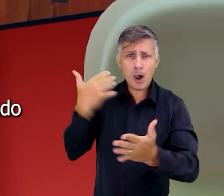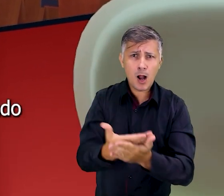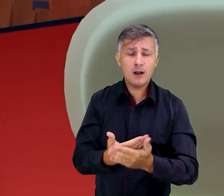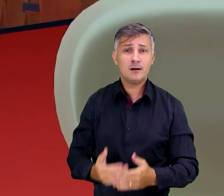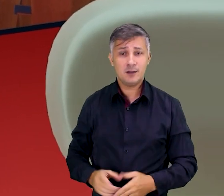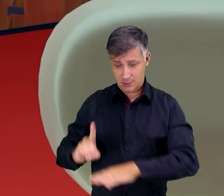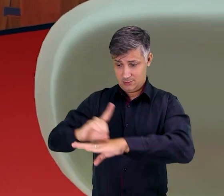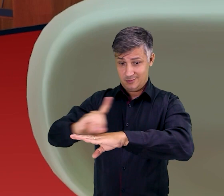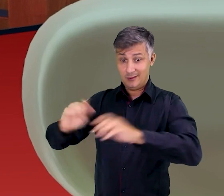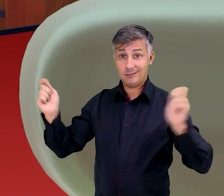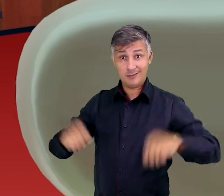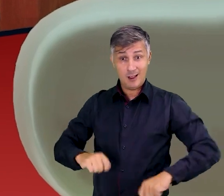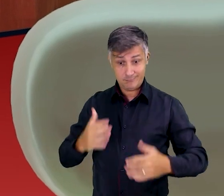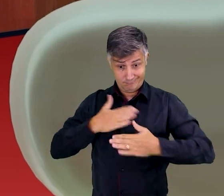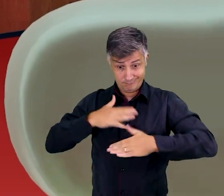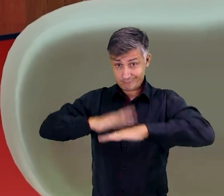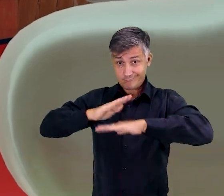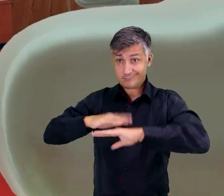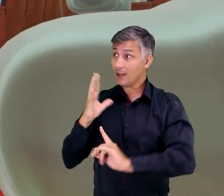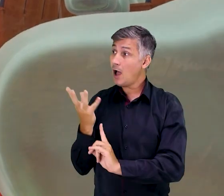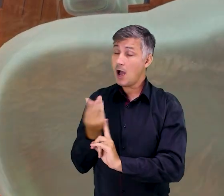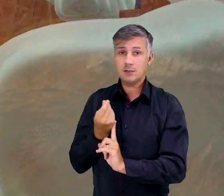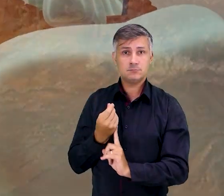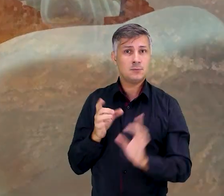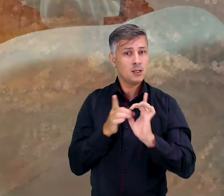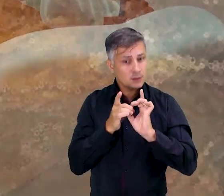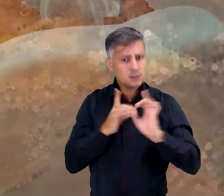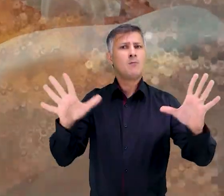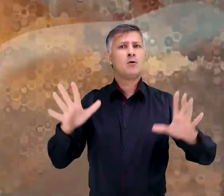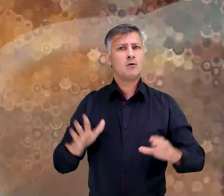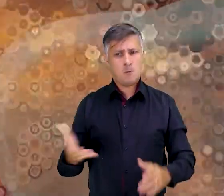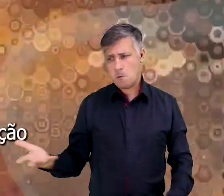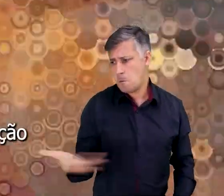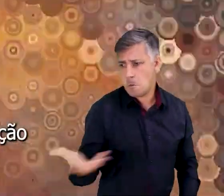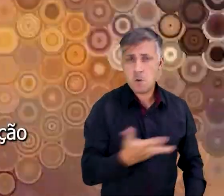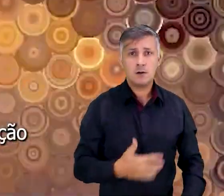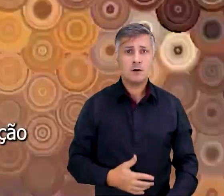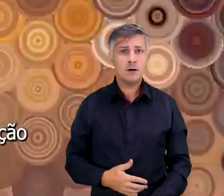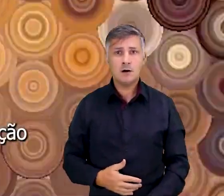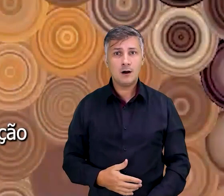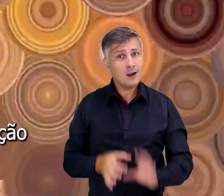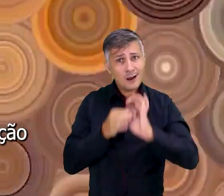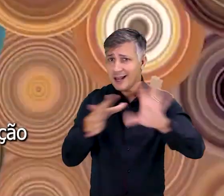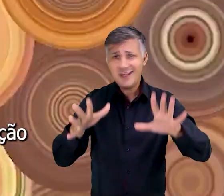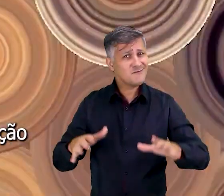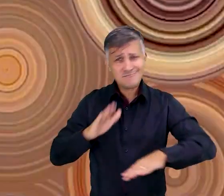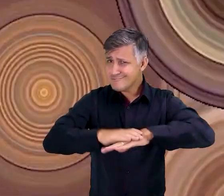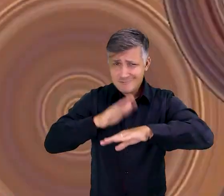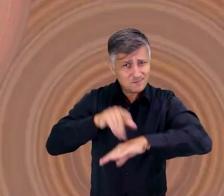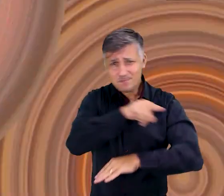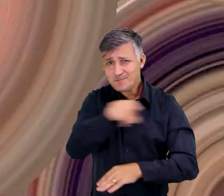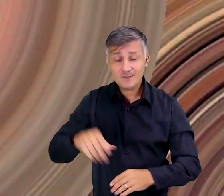aqui. O digitalismo propicia ao artista um meio democrático, ágil e amplamente disponível para sua